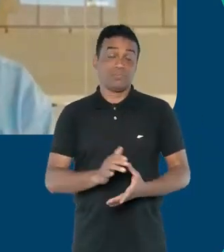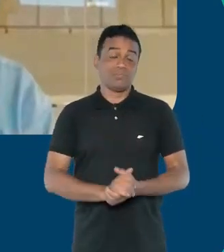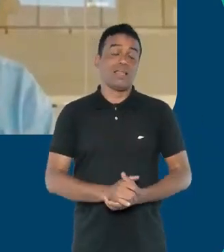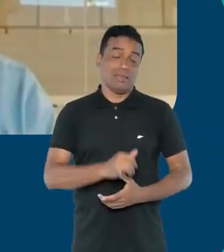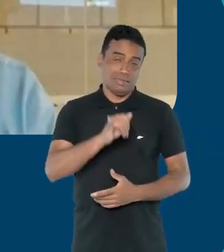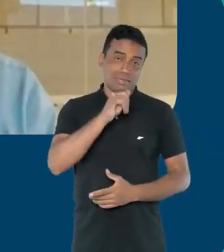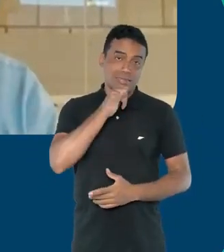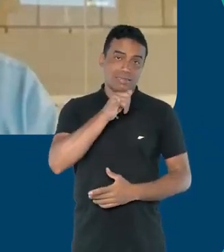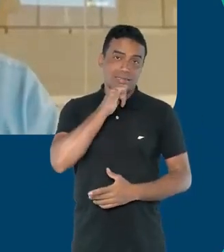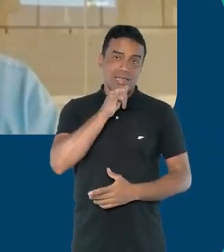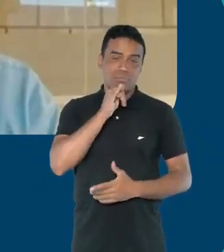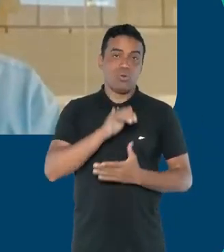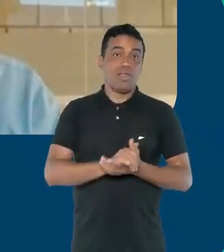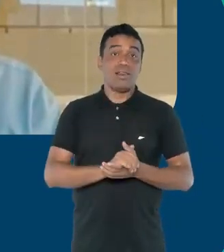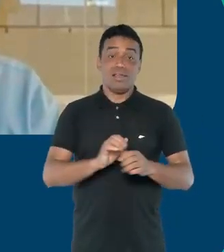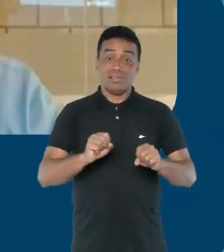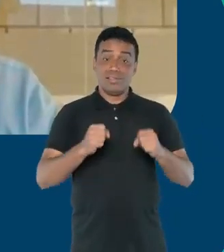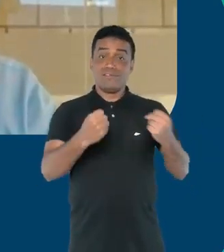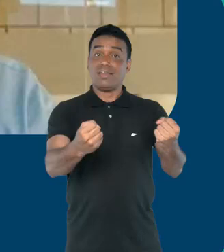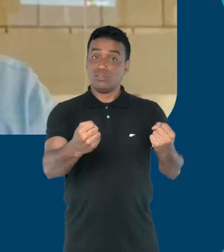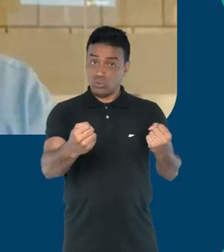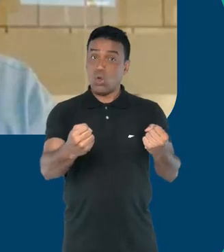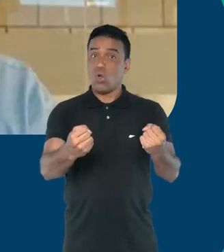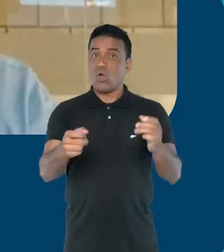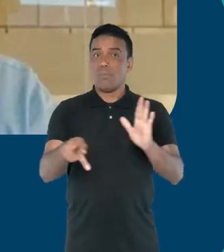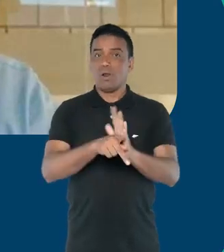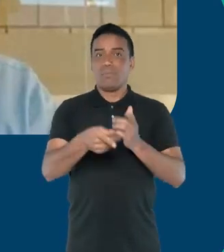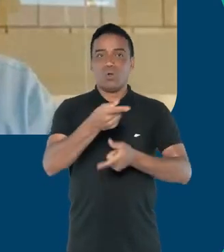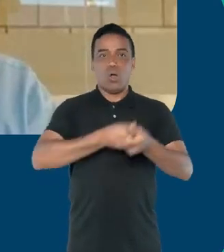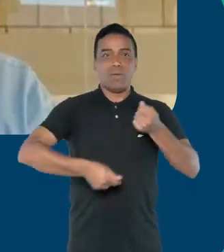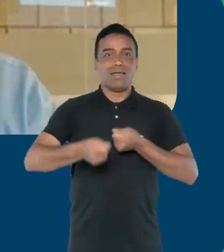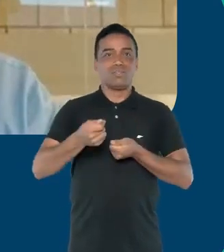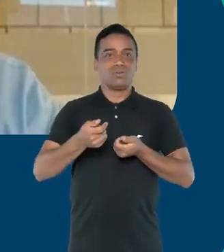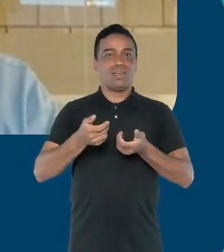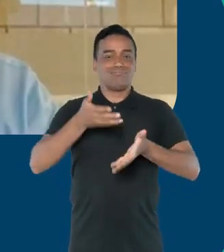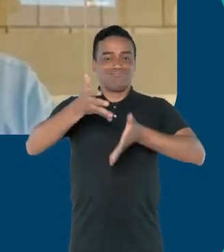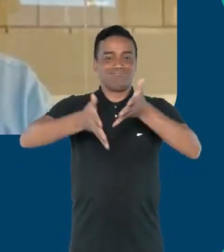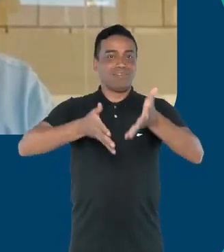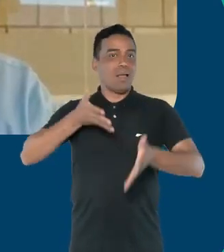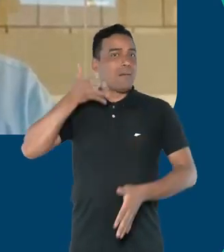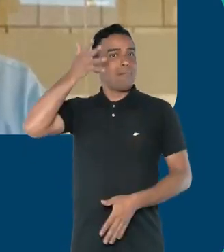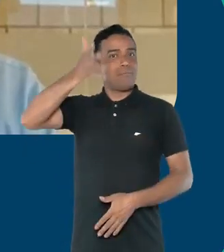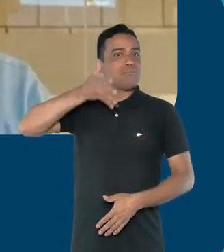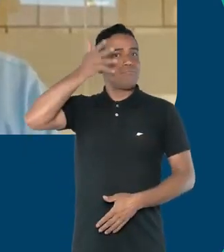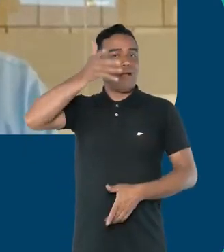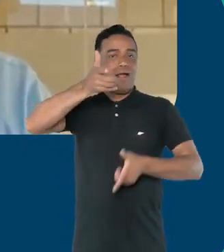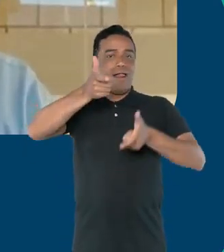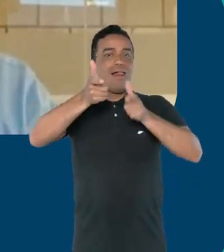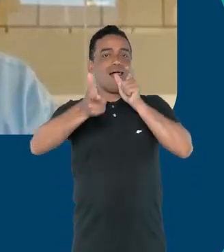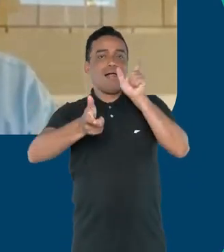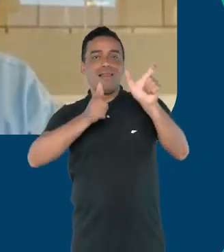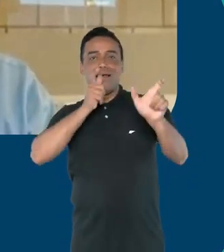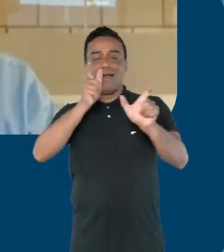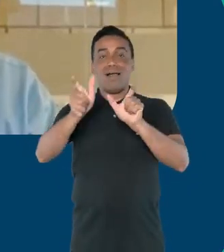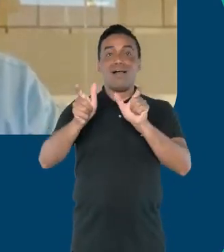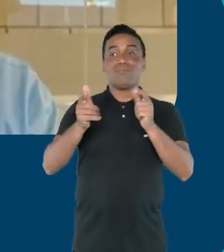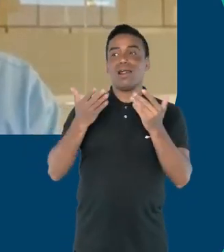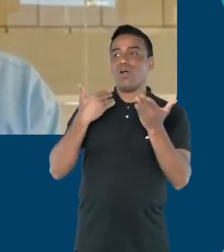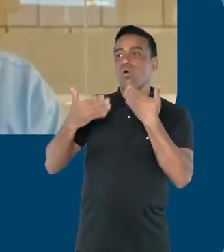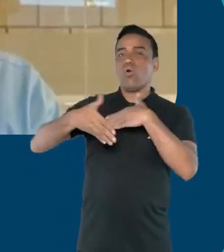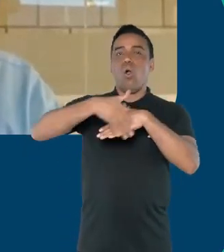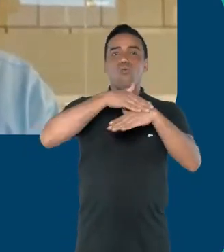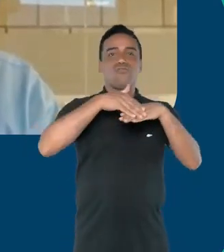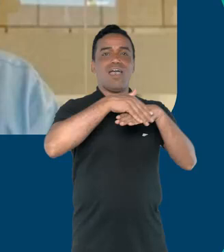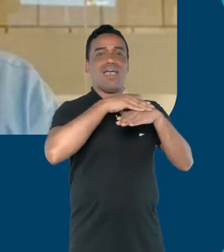Por exemplo, né, ele vai ser um defensor árduo do comércio das palavras, ele vai ser um defensor árduo